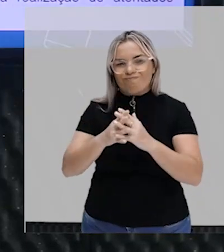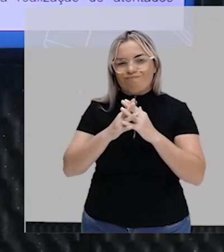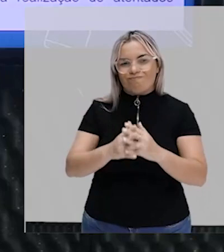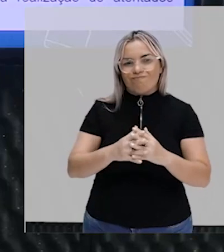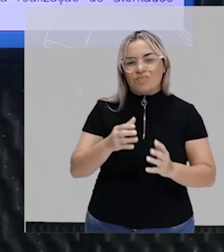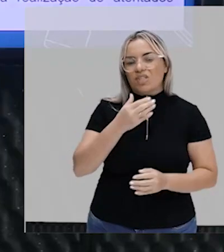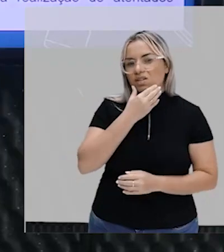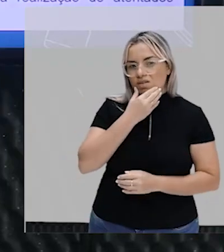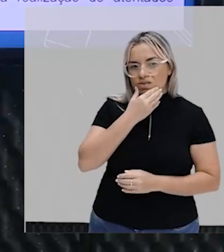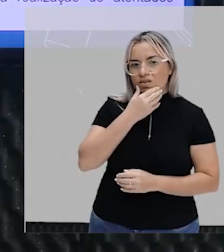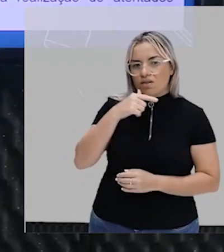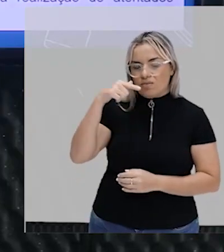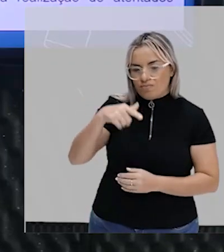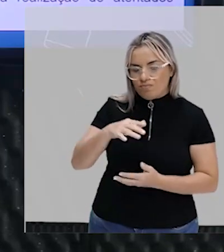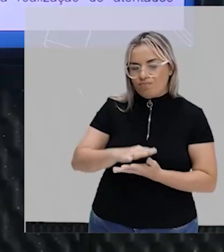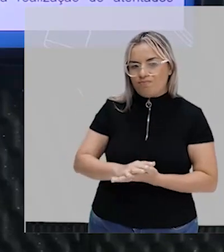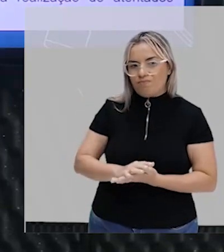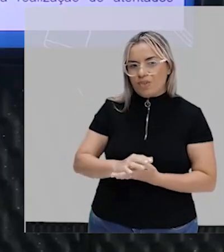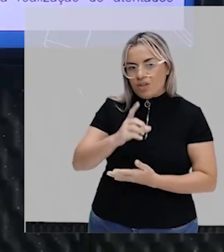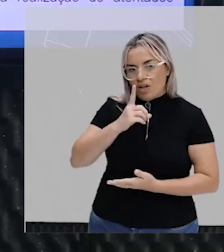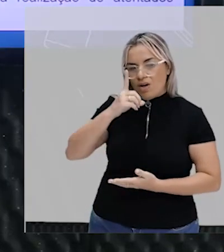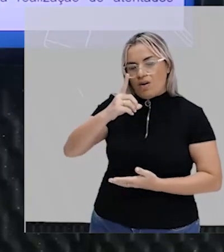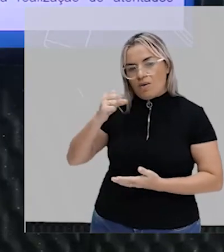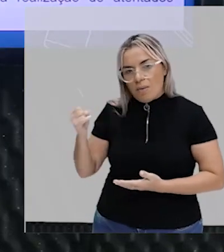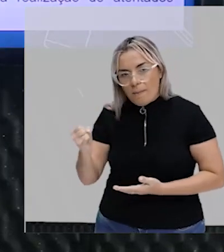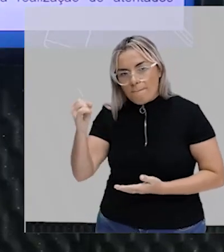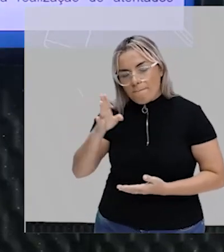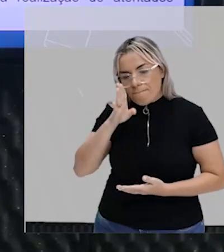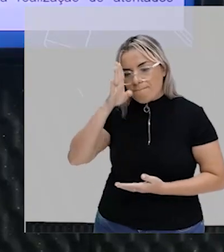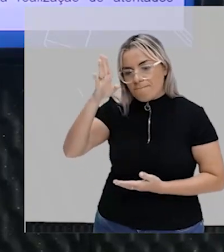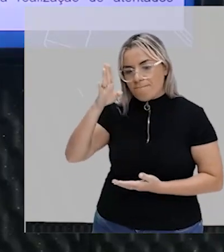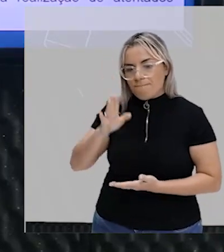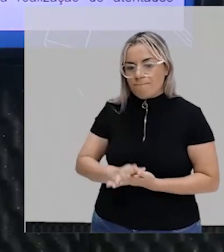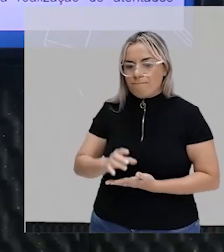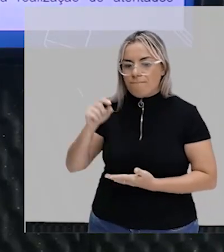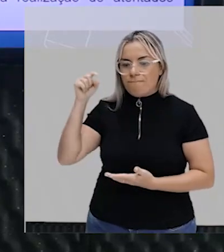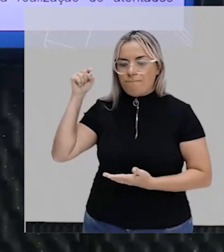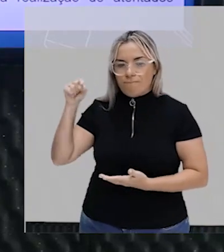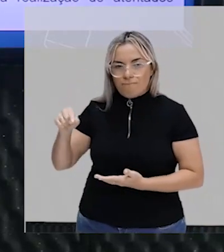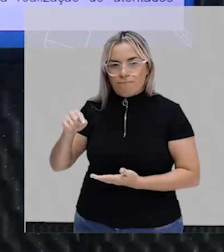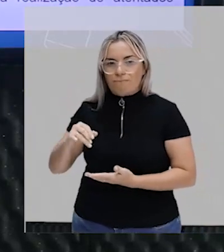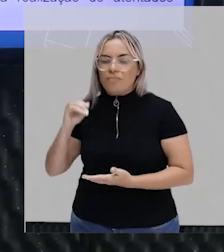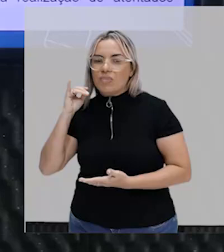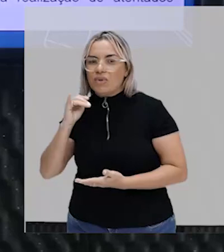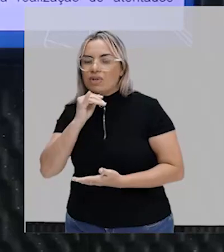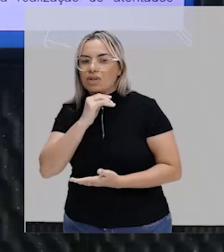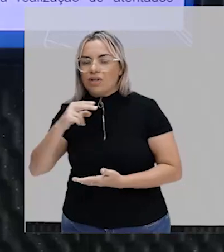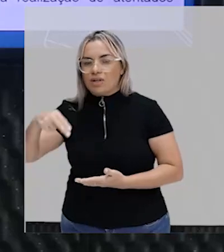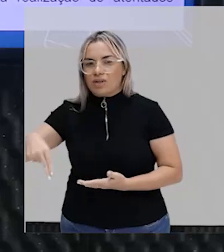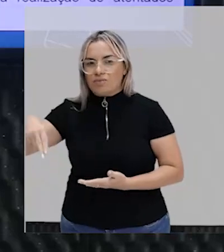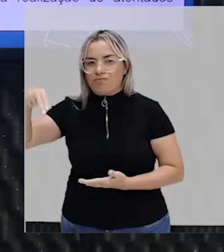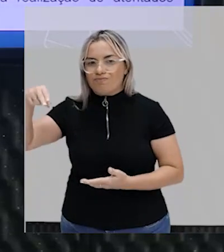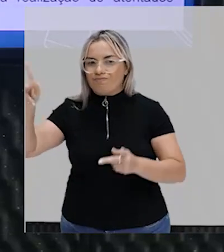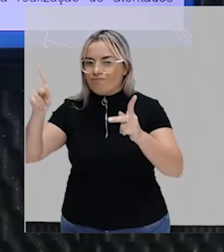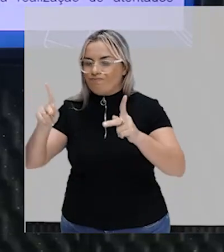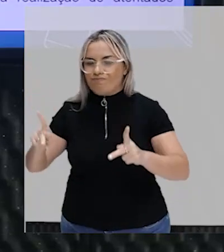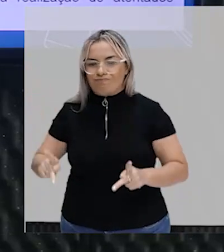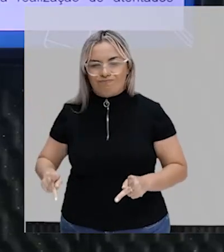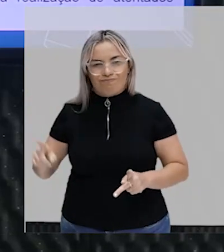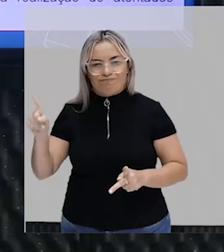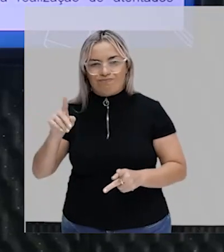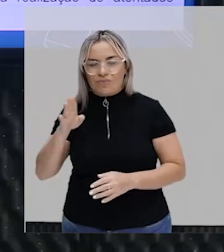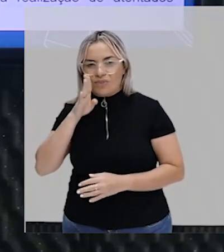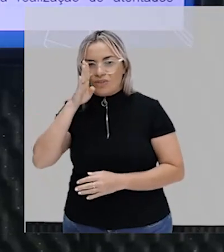central. Ainda não existe, principalmente na Irlanda do Norte, esse sentimento de pacificação. A Irlanda do Norte, principalmente depois do